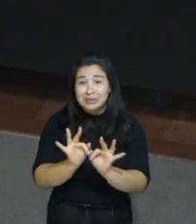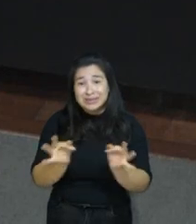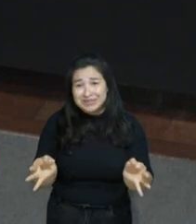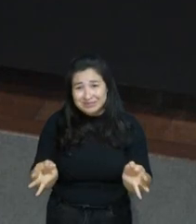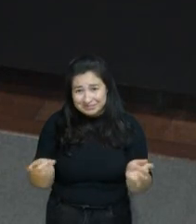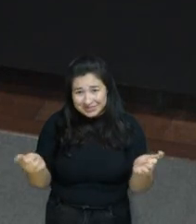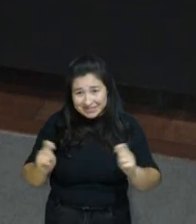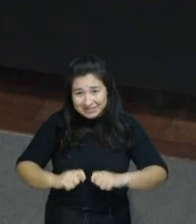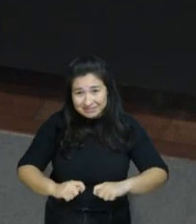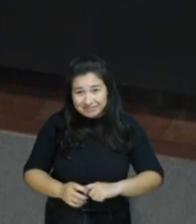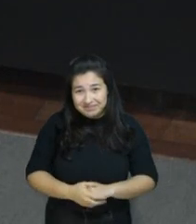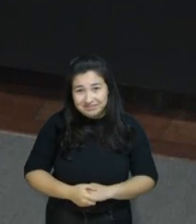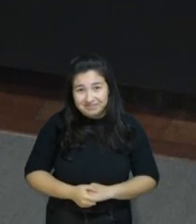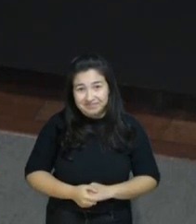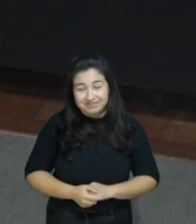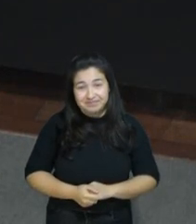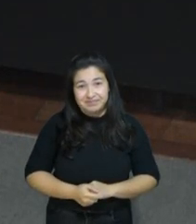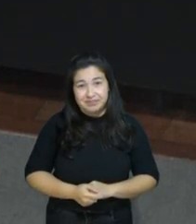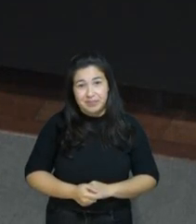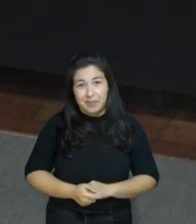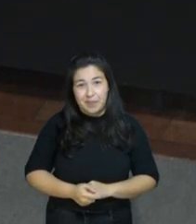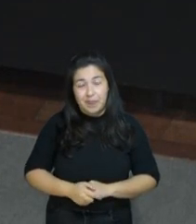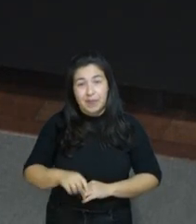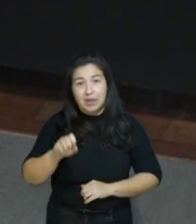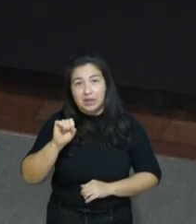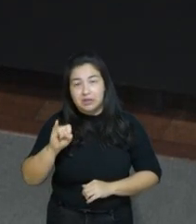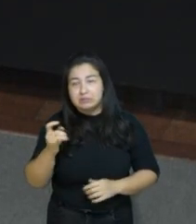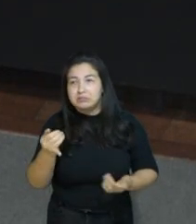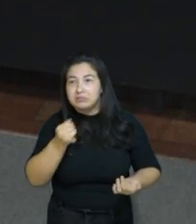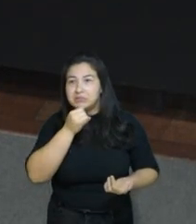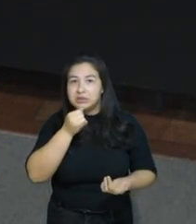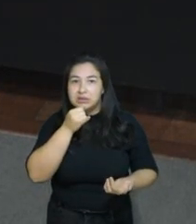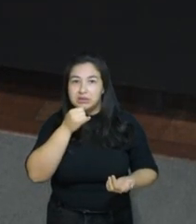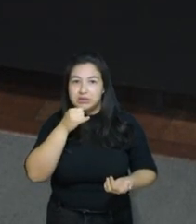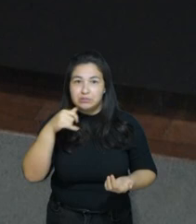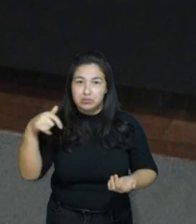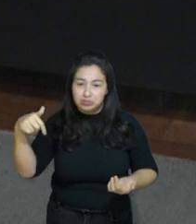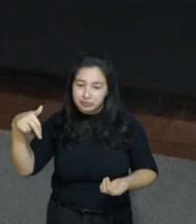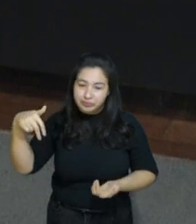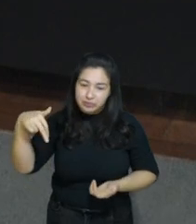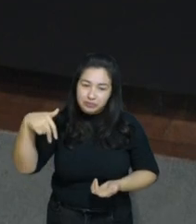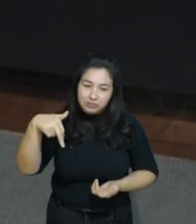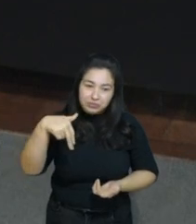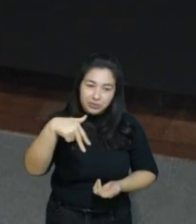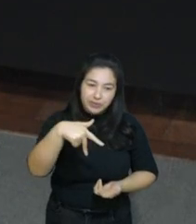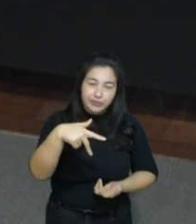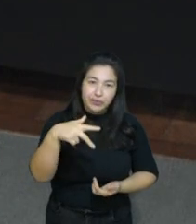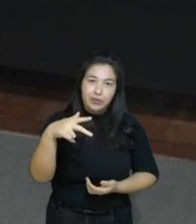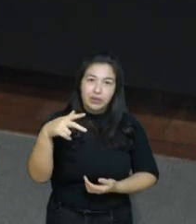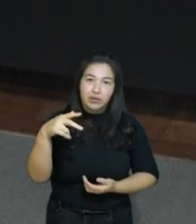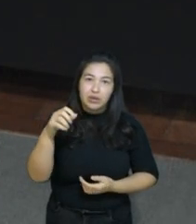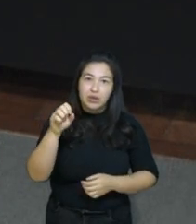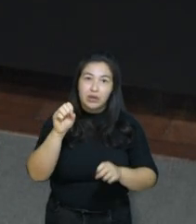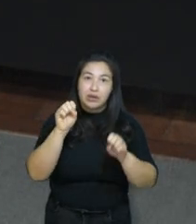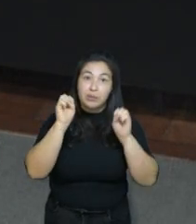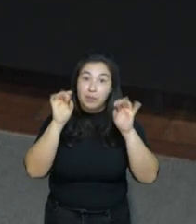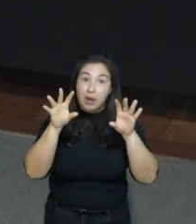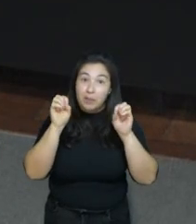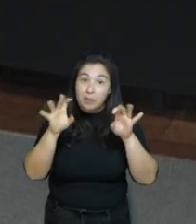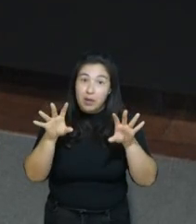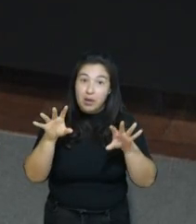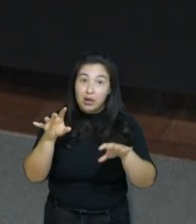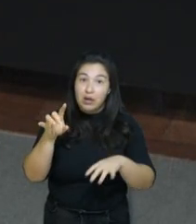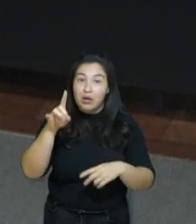Eles têm o app, têm, se você seguir, já vem, ó, Amber, é coisa simples, ó, alerta